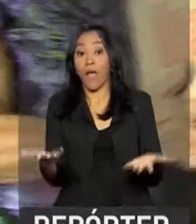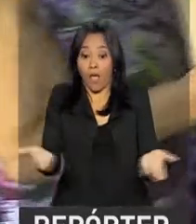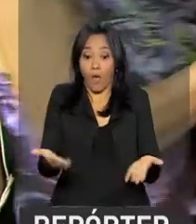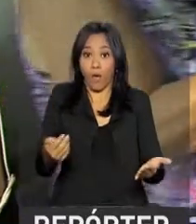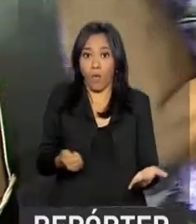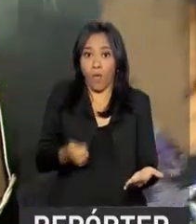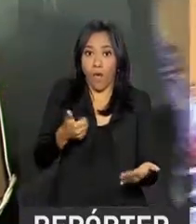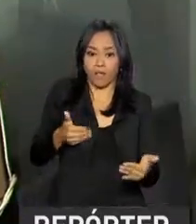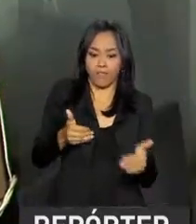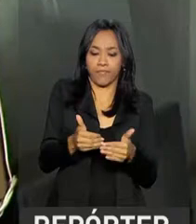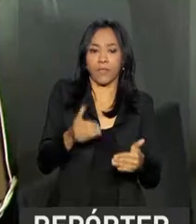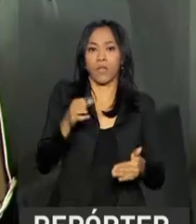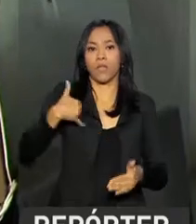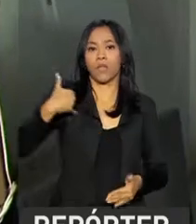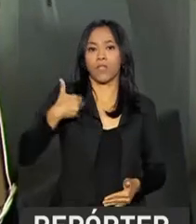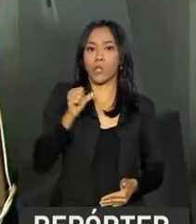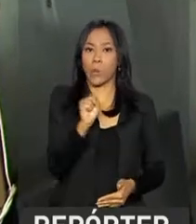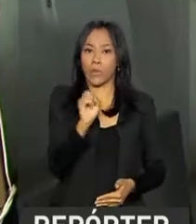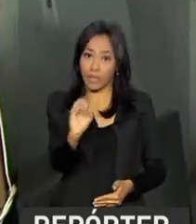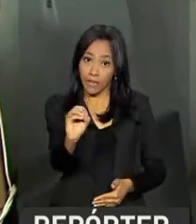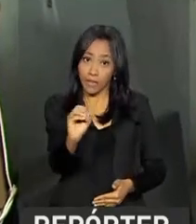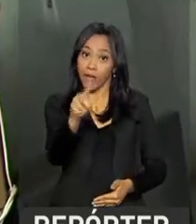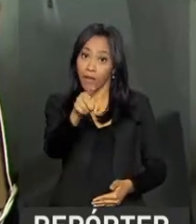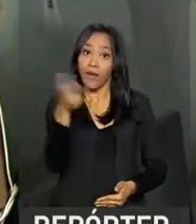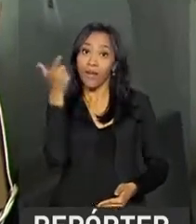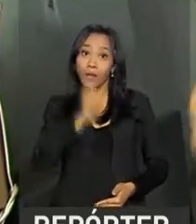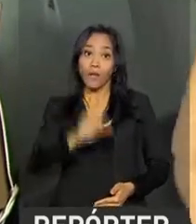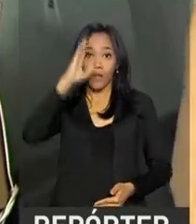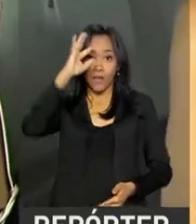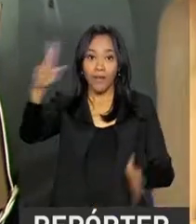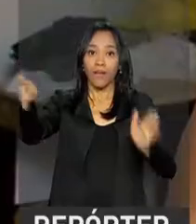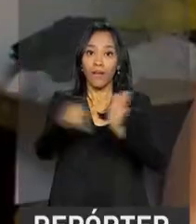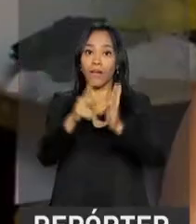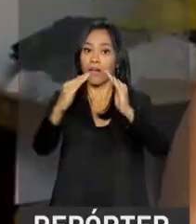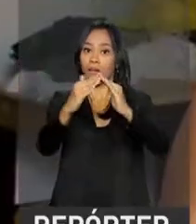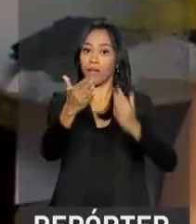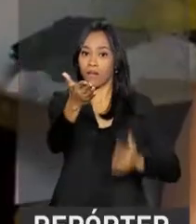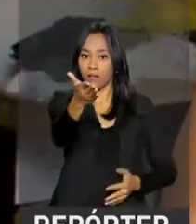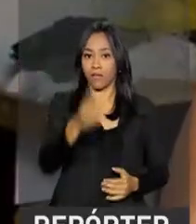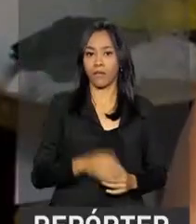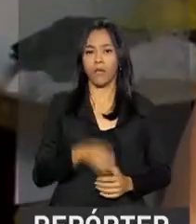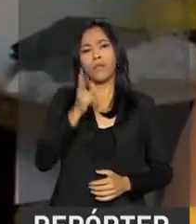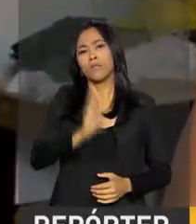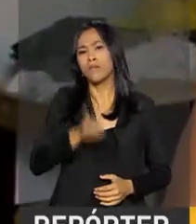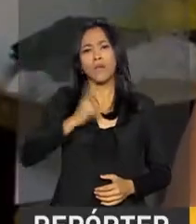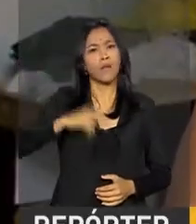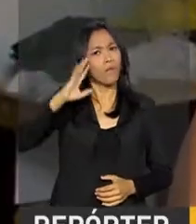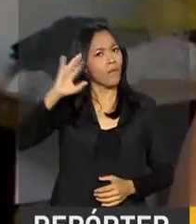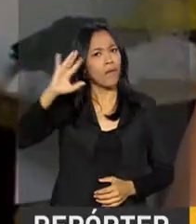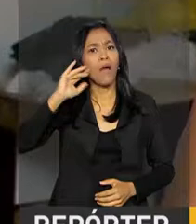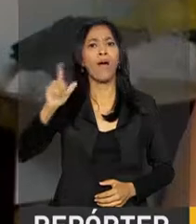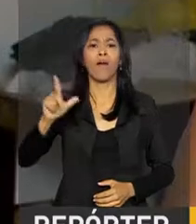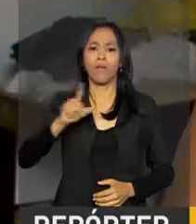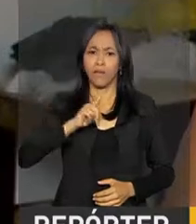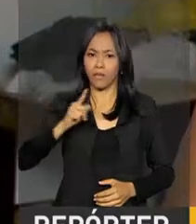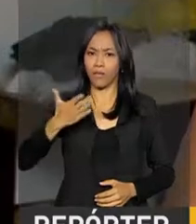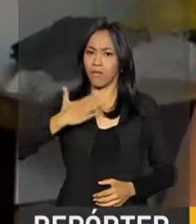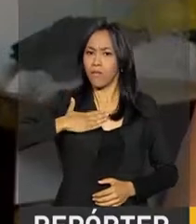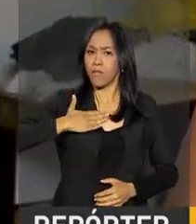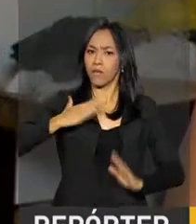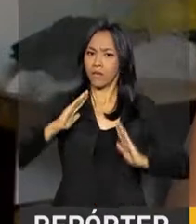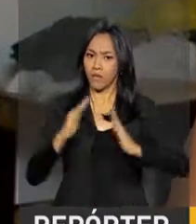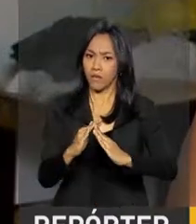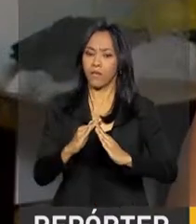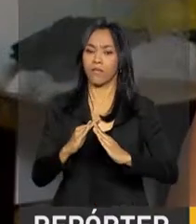completar 80 anos, a aposentada realiza o sonho da casa própria. Sempre sonhava minha casa, hein? Eu quero ter minha